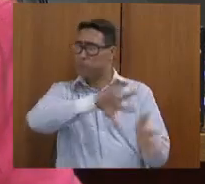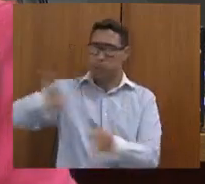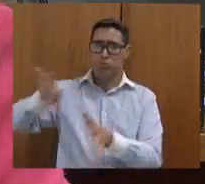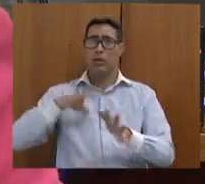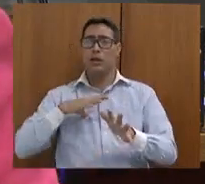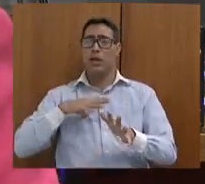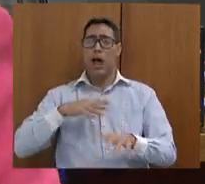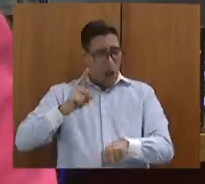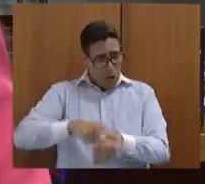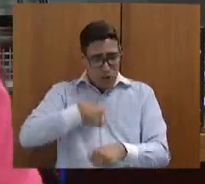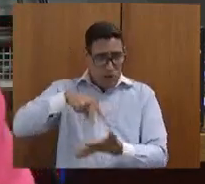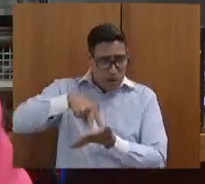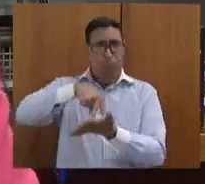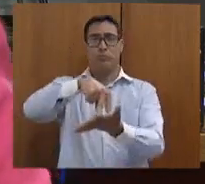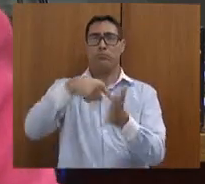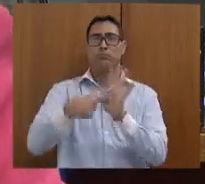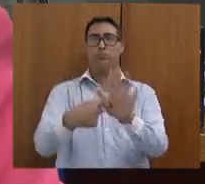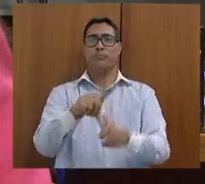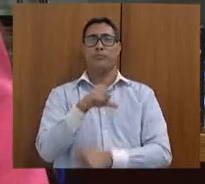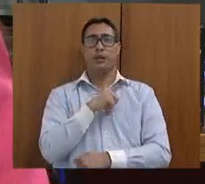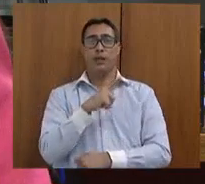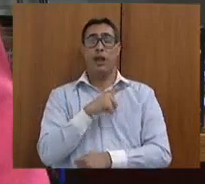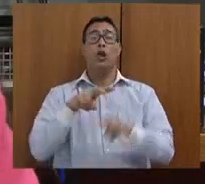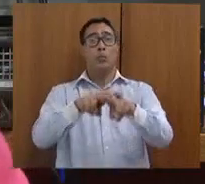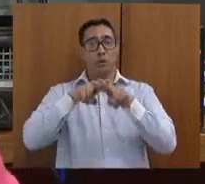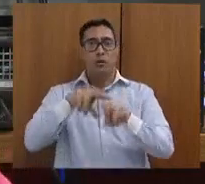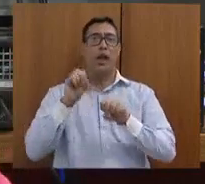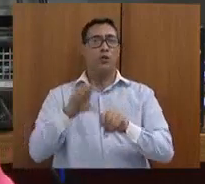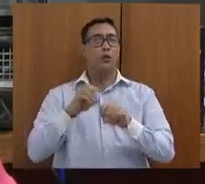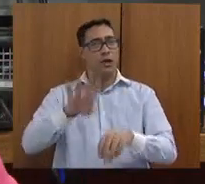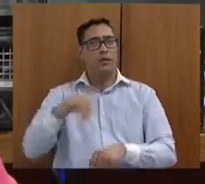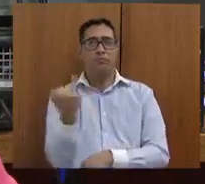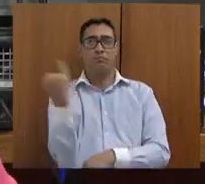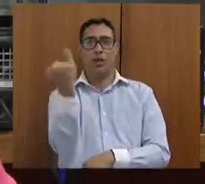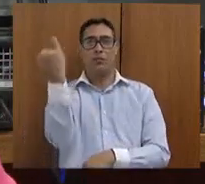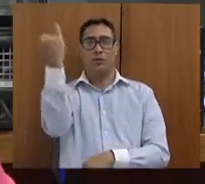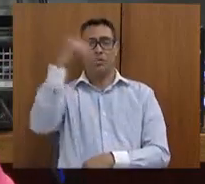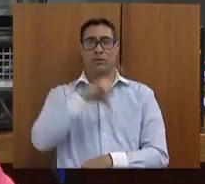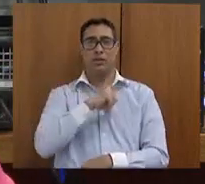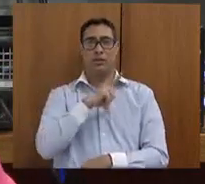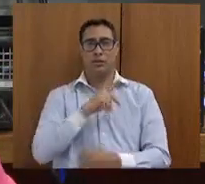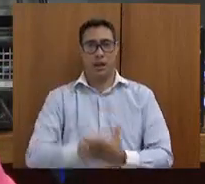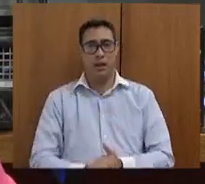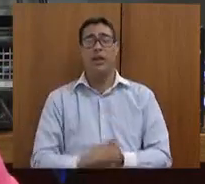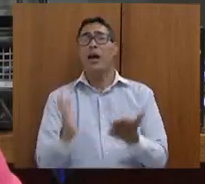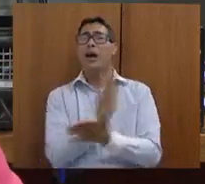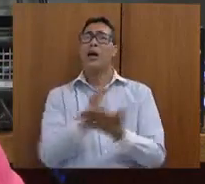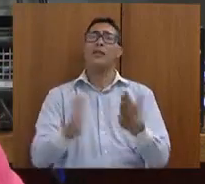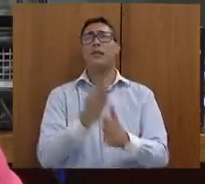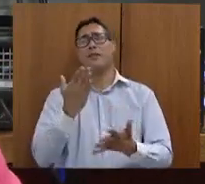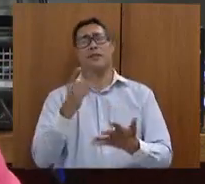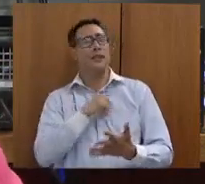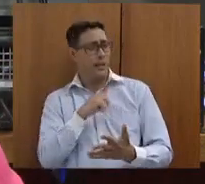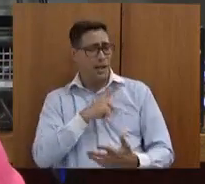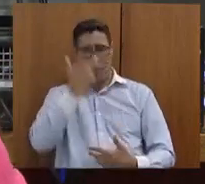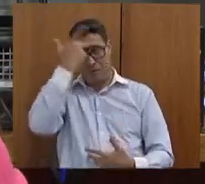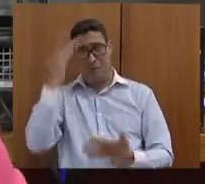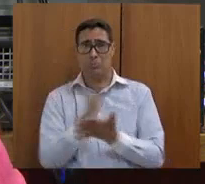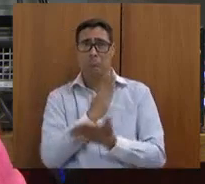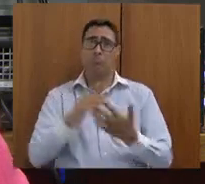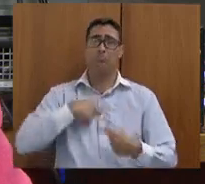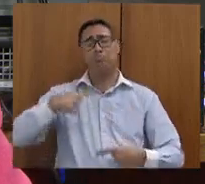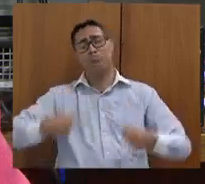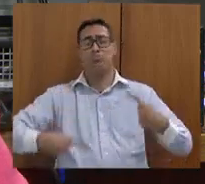E aí secretário a educação é Central nisso tudo e Independente de eventuais de discordâncias todos nós sabemos que a gente tem